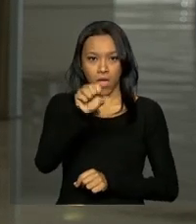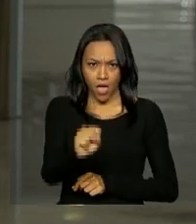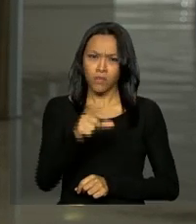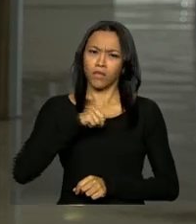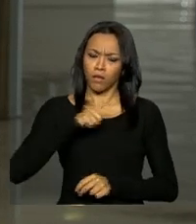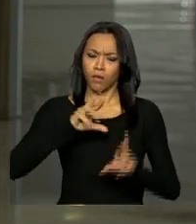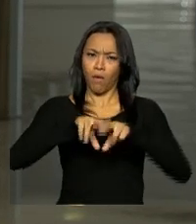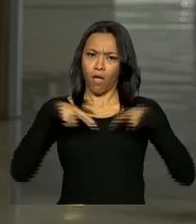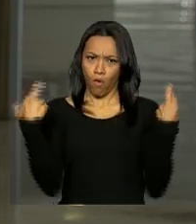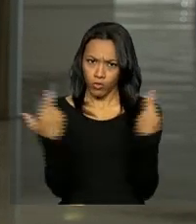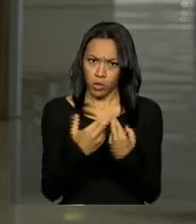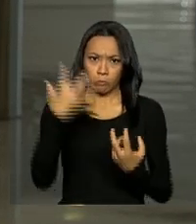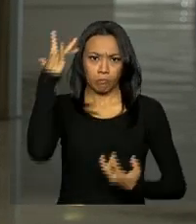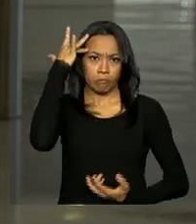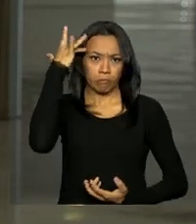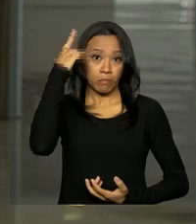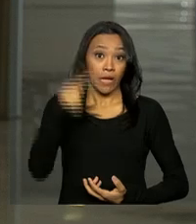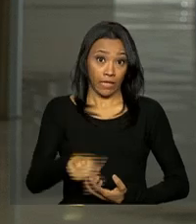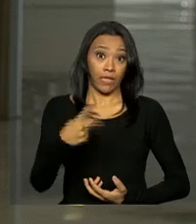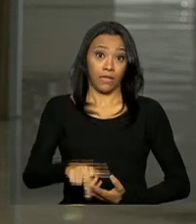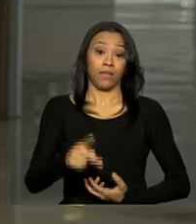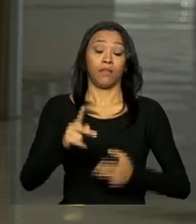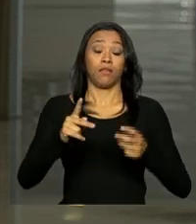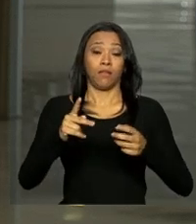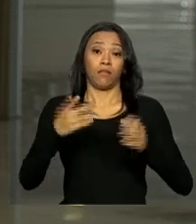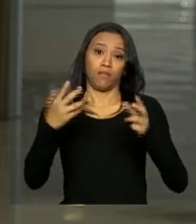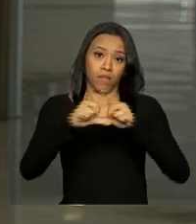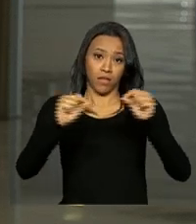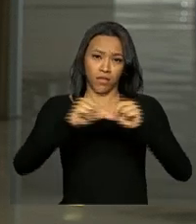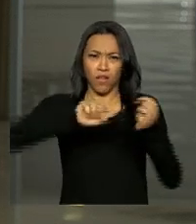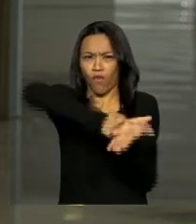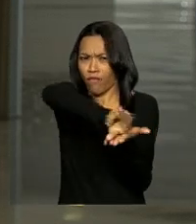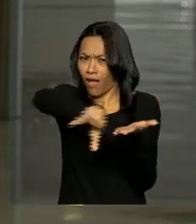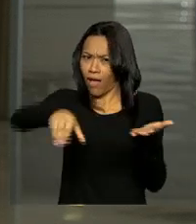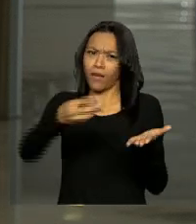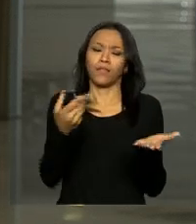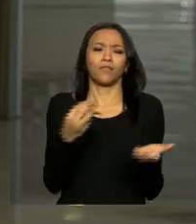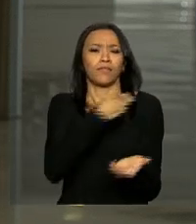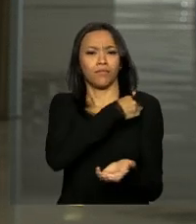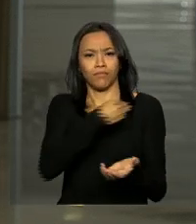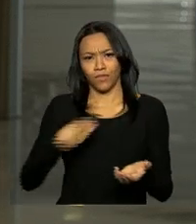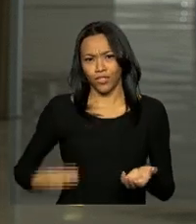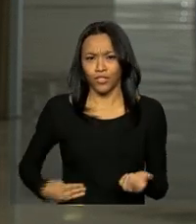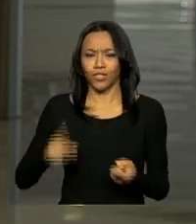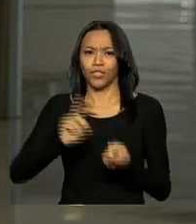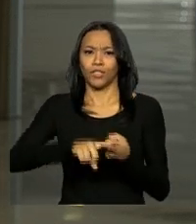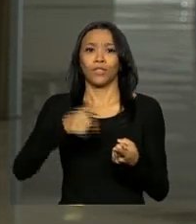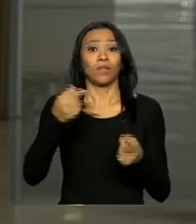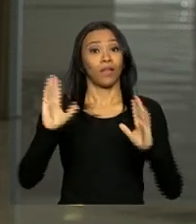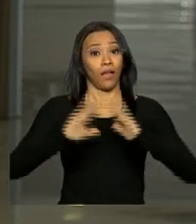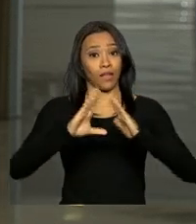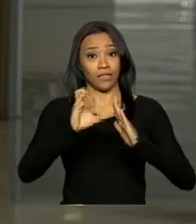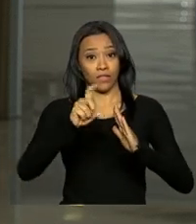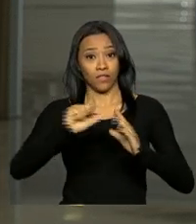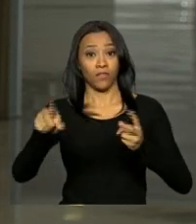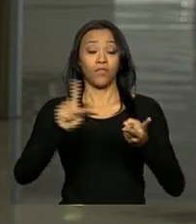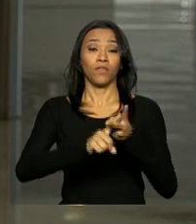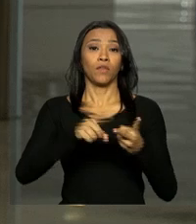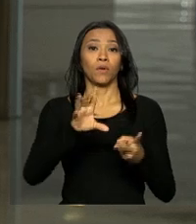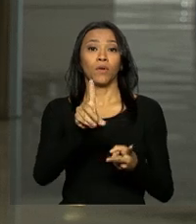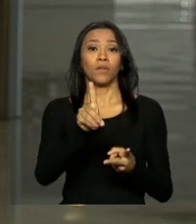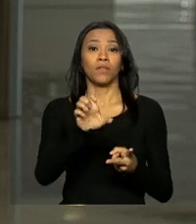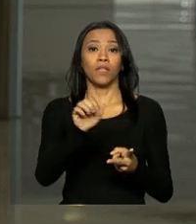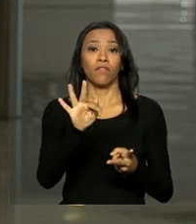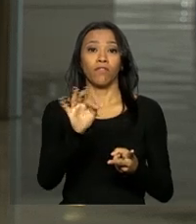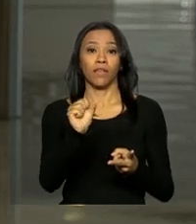alto nível aqui em Brasília com vários ministros, entre eles da Casa Civil, Saúde, Defesa e Educação. O objetivo